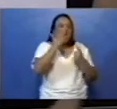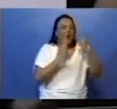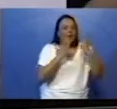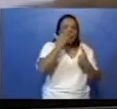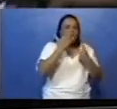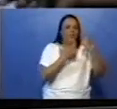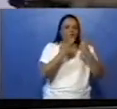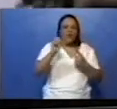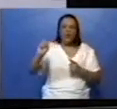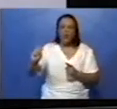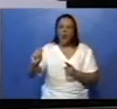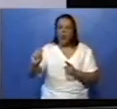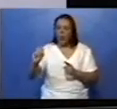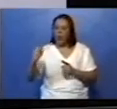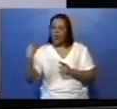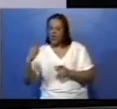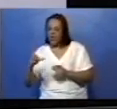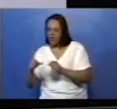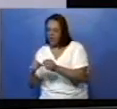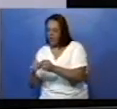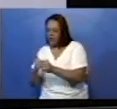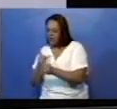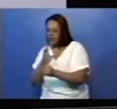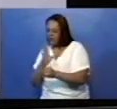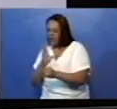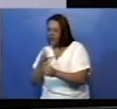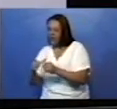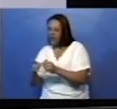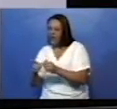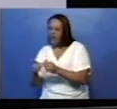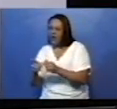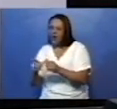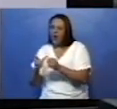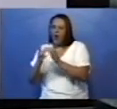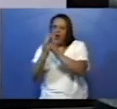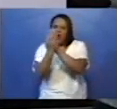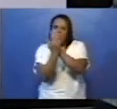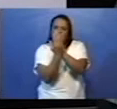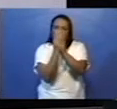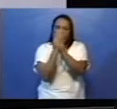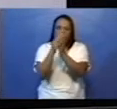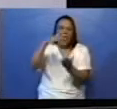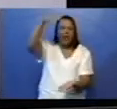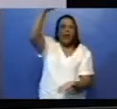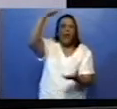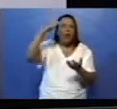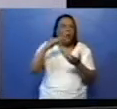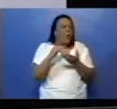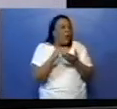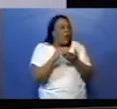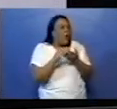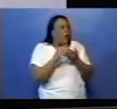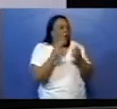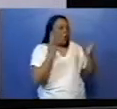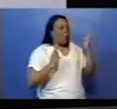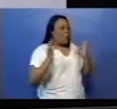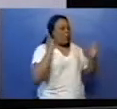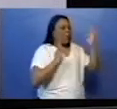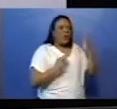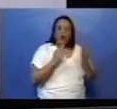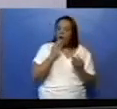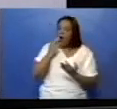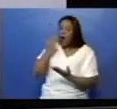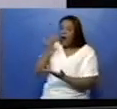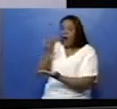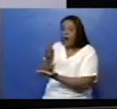turistas. Aqui a gente já está falando do tamanho dos bonecos mesmo. Vocês observam que no carnaval, quando aparece lá nos